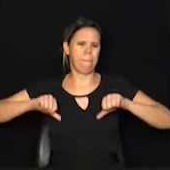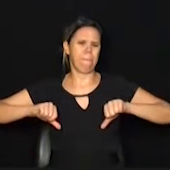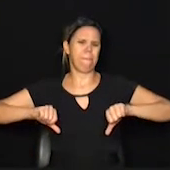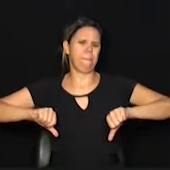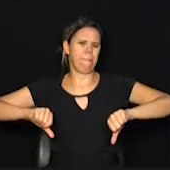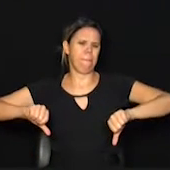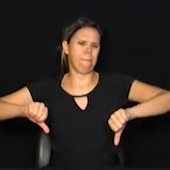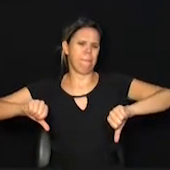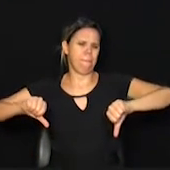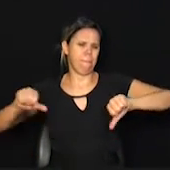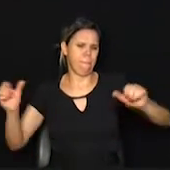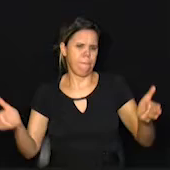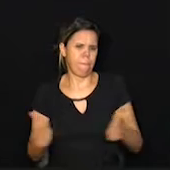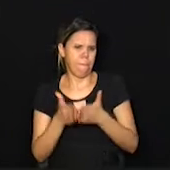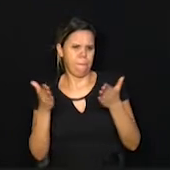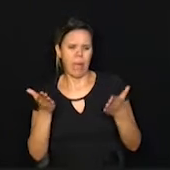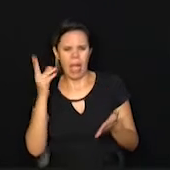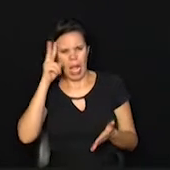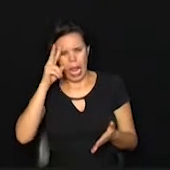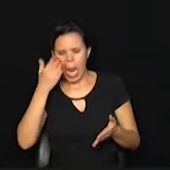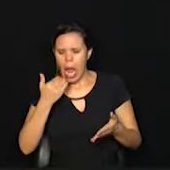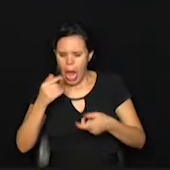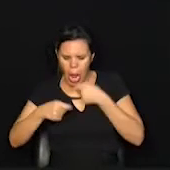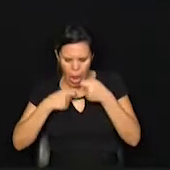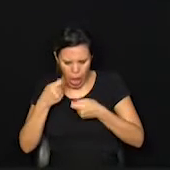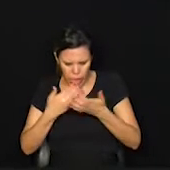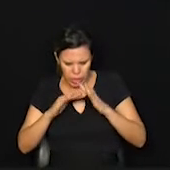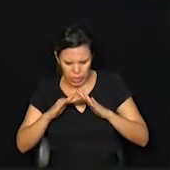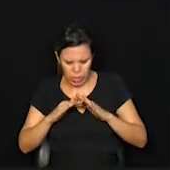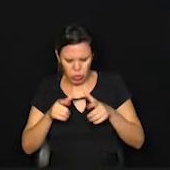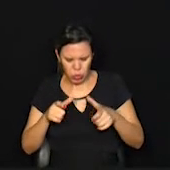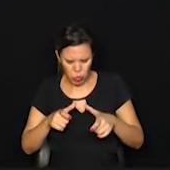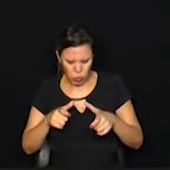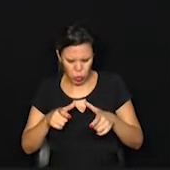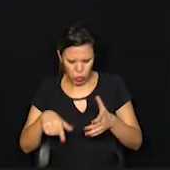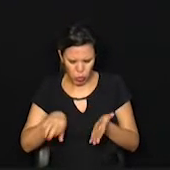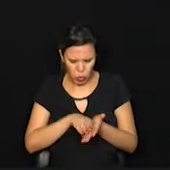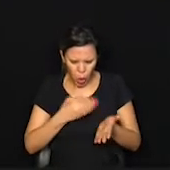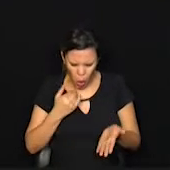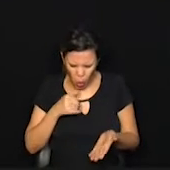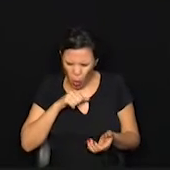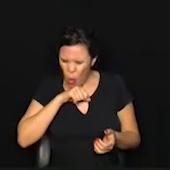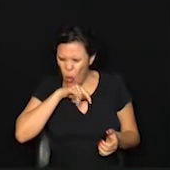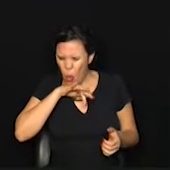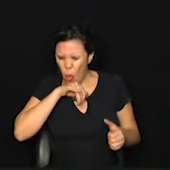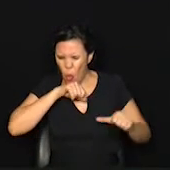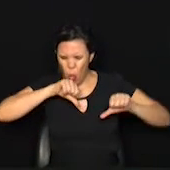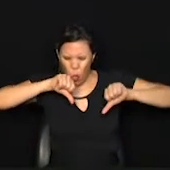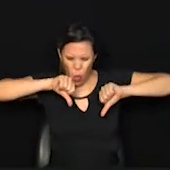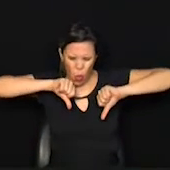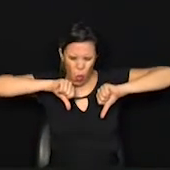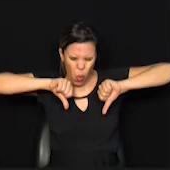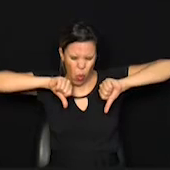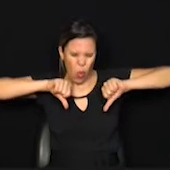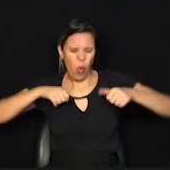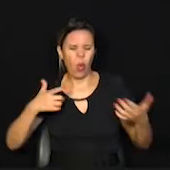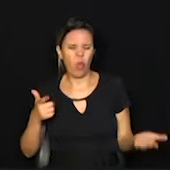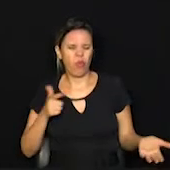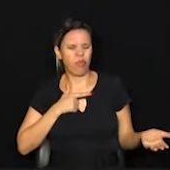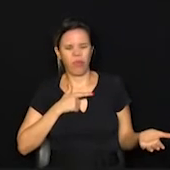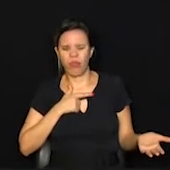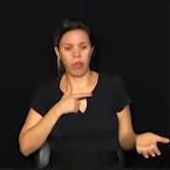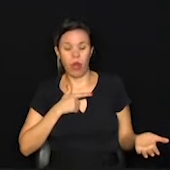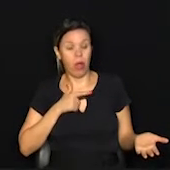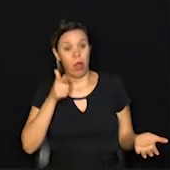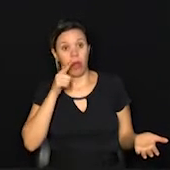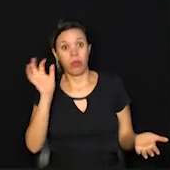miséria eu lembro da alimentação escolar a merenda que liga para gente era um louvor bom então assim aí eu